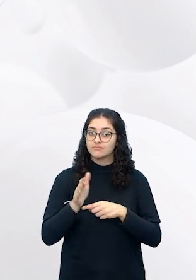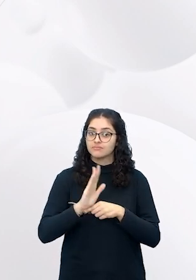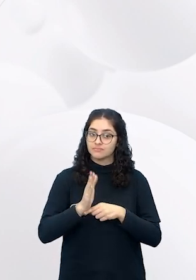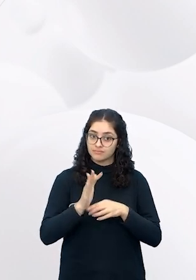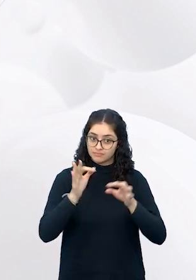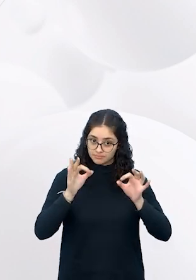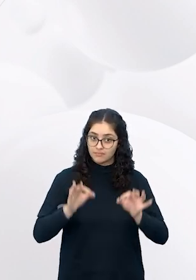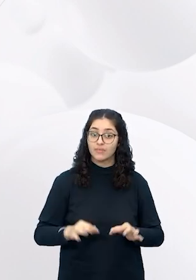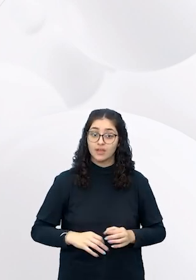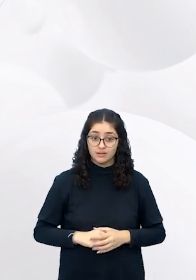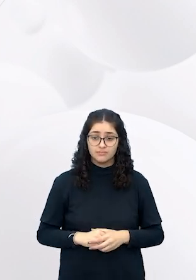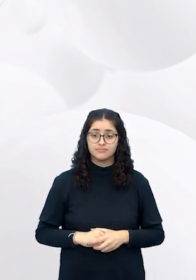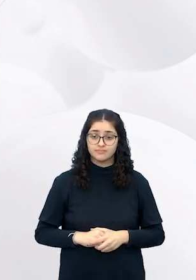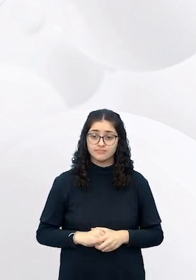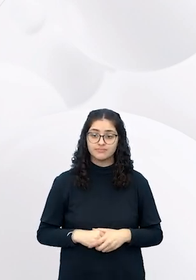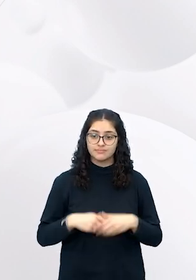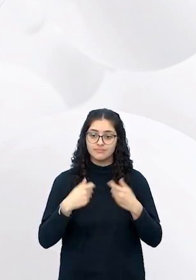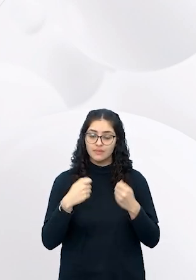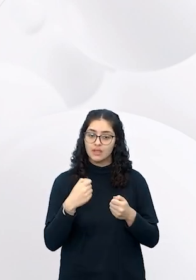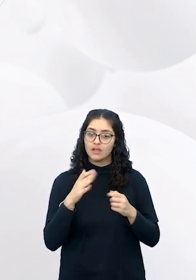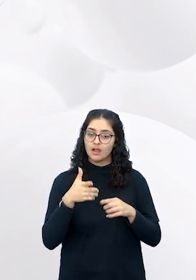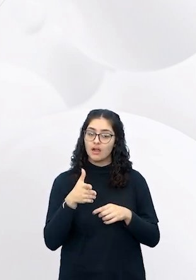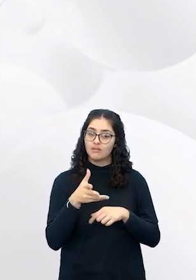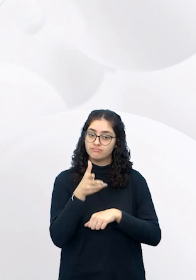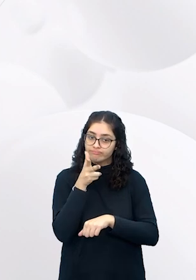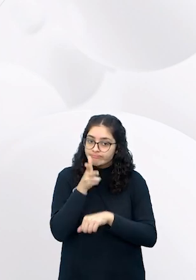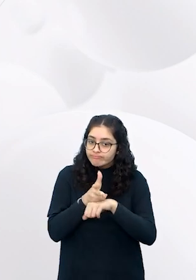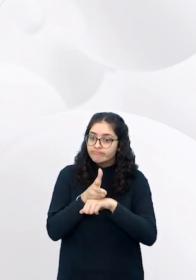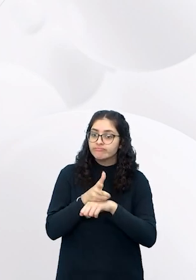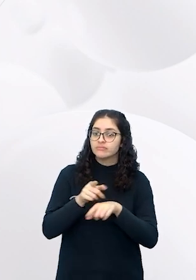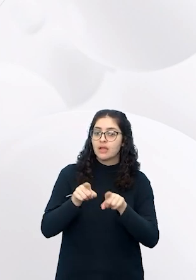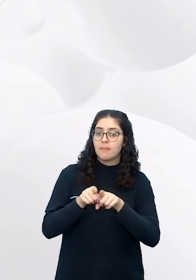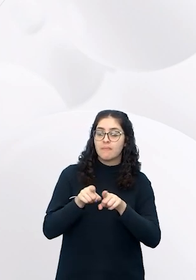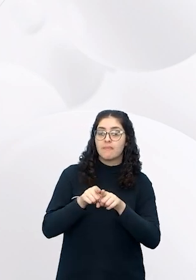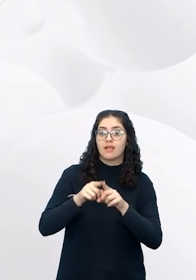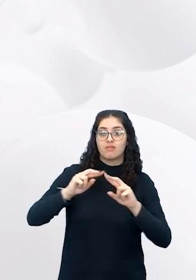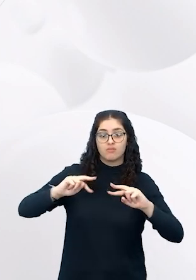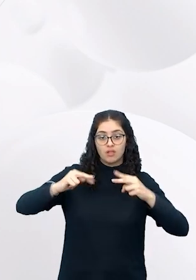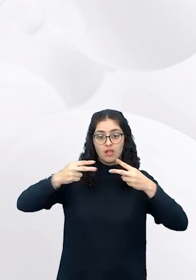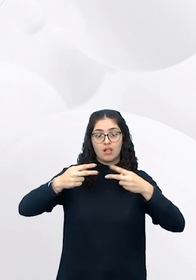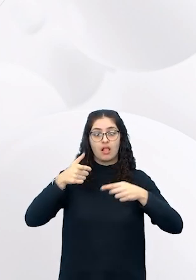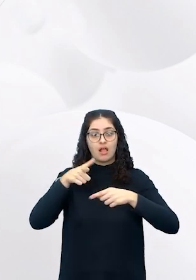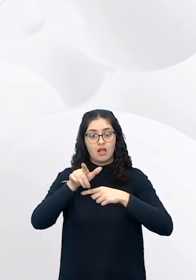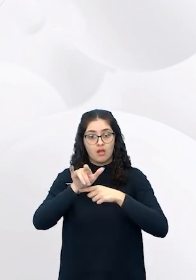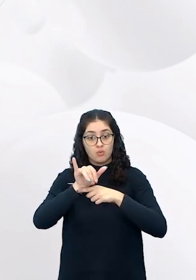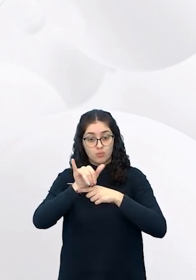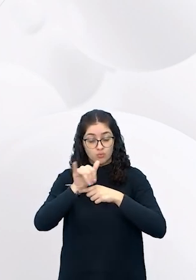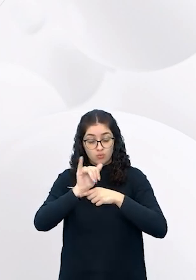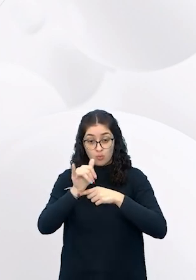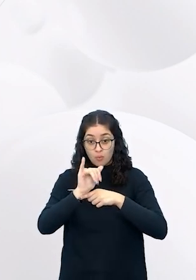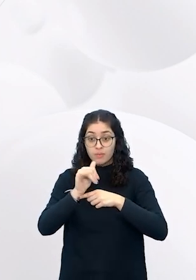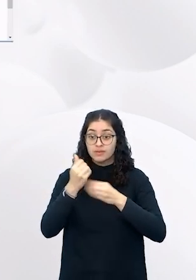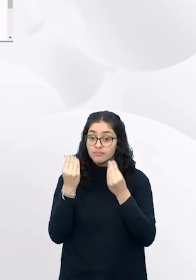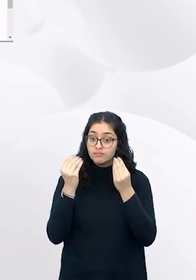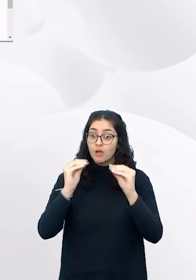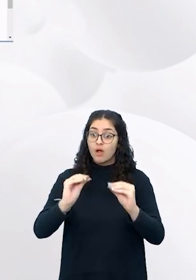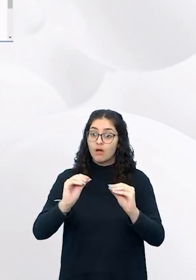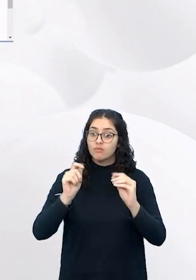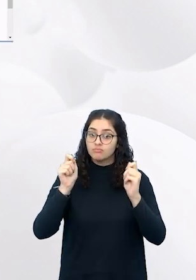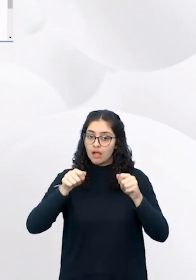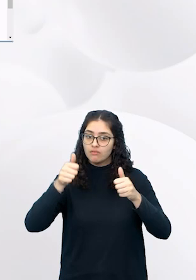certinho. Esse vídeo ele precisa ser gravado, constar o link no YouTube para que depois possa ser devidamente